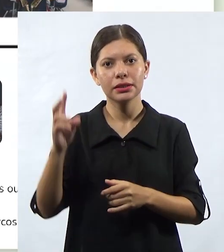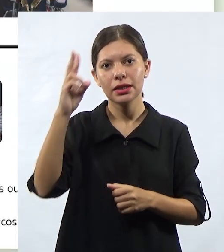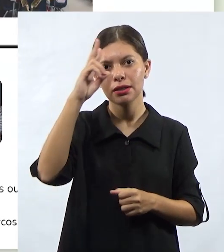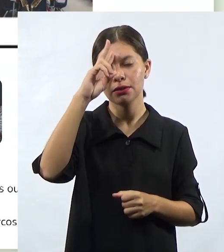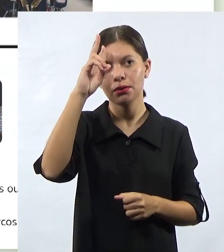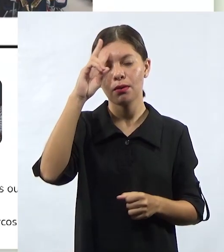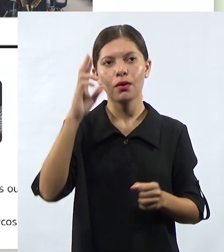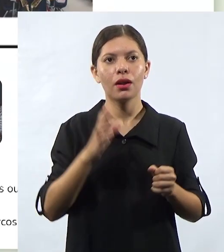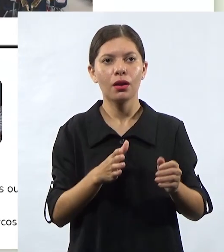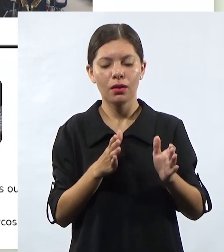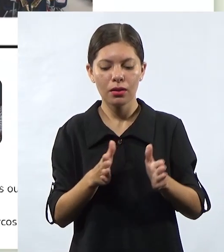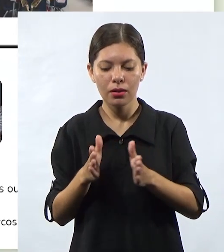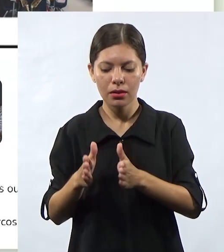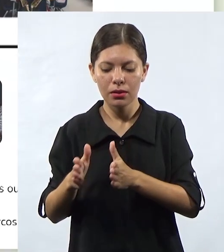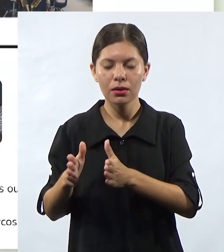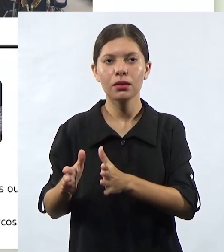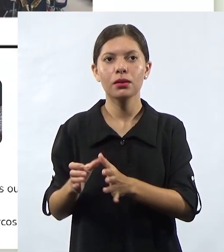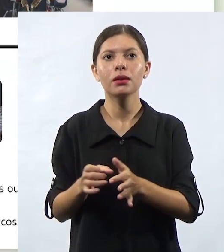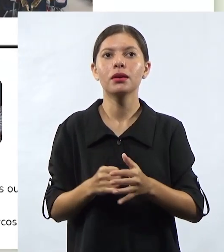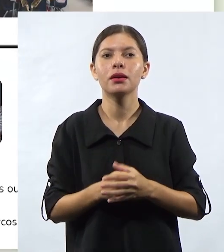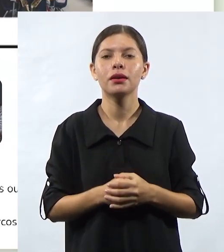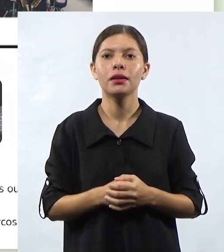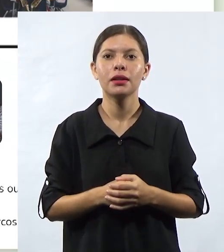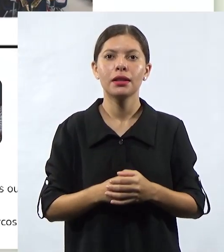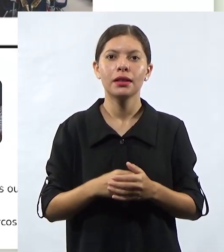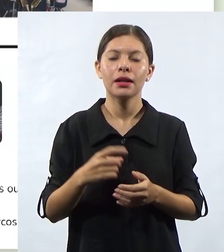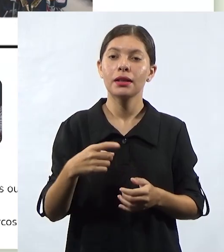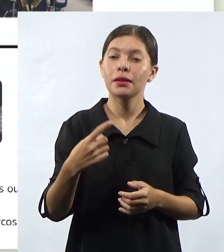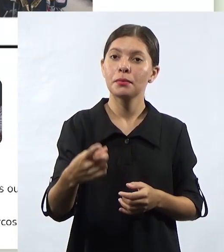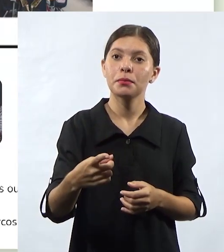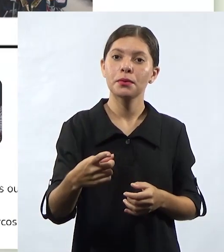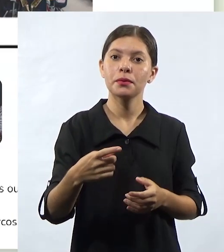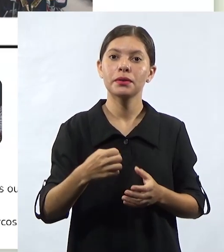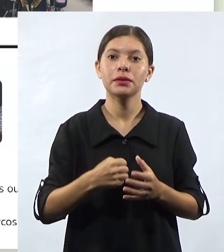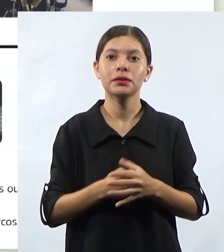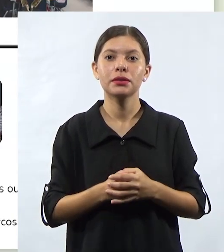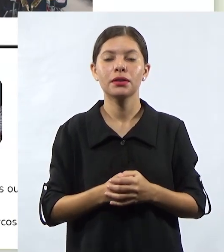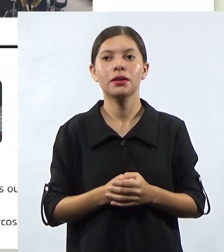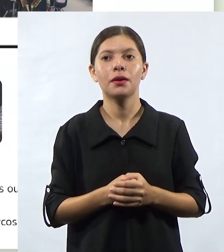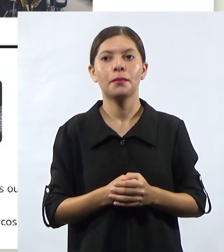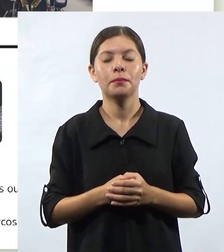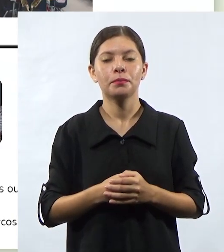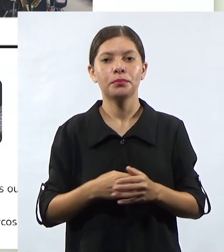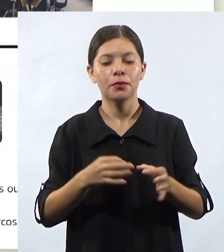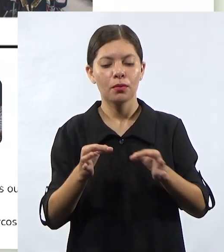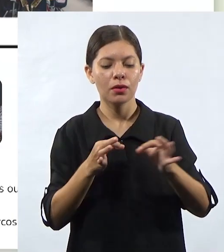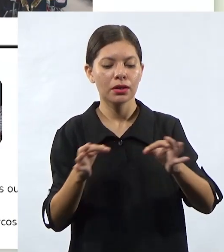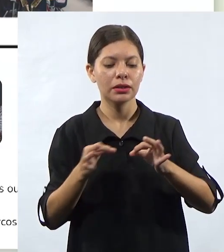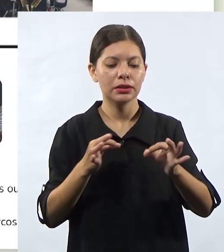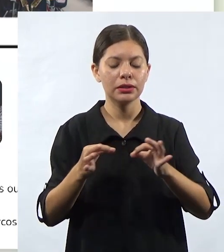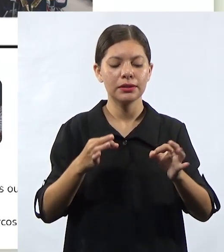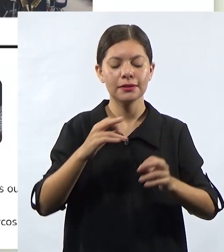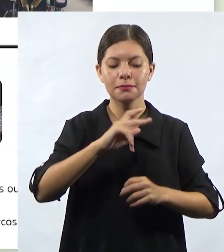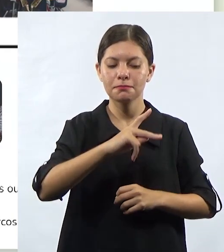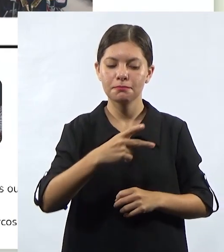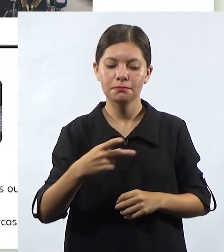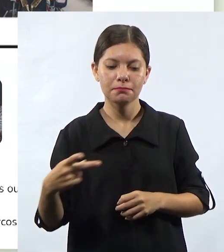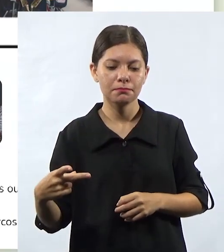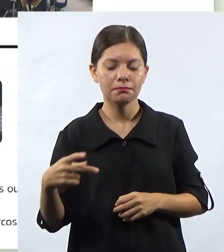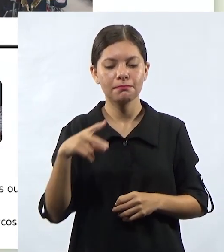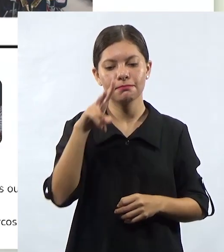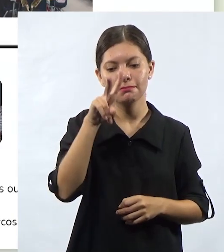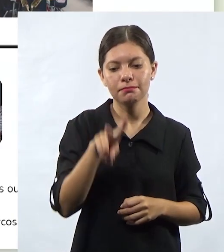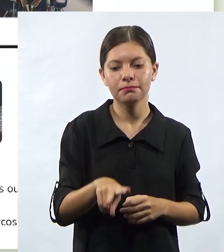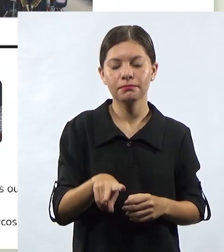cronologicamente. Próxima etapa, selecione a forma da linha do tempo, se é horizontal, se é vertical, se é estática ou se é